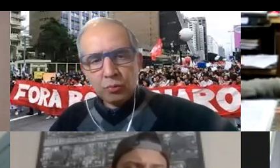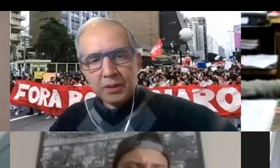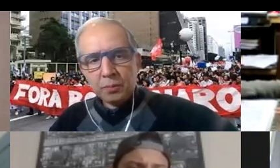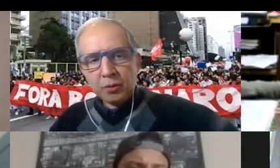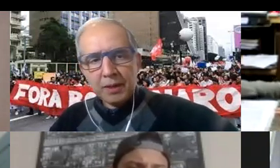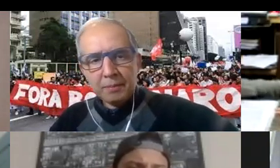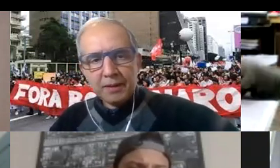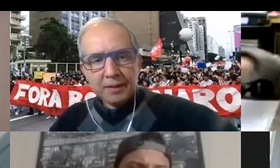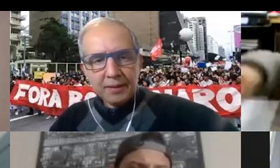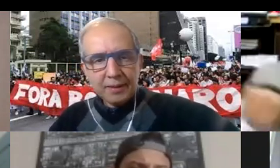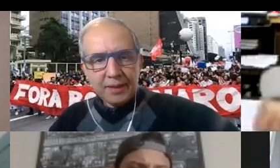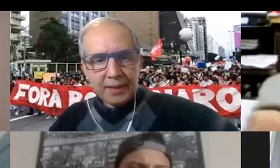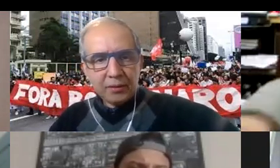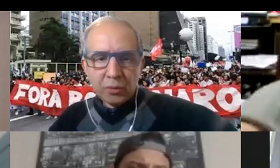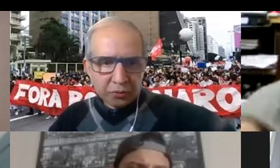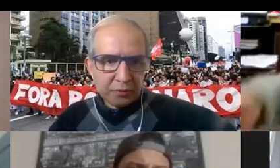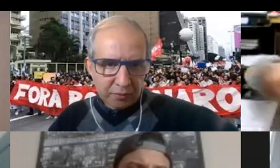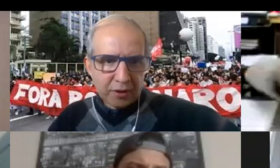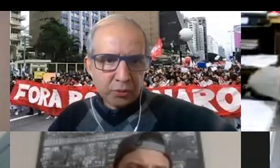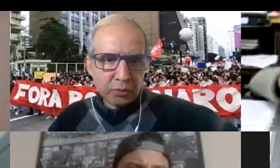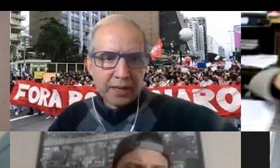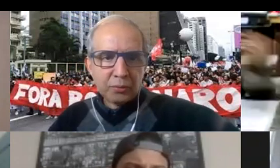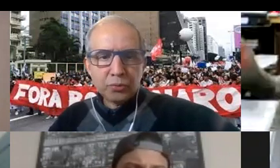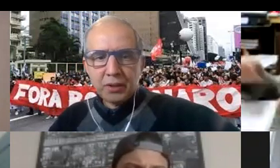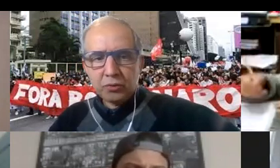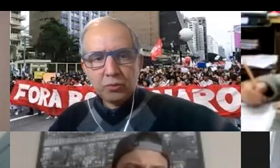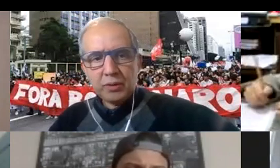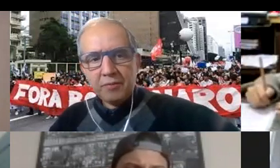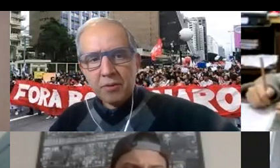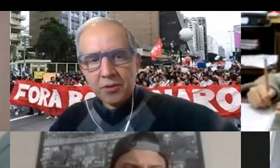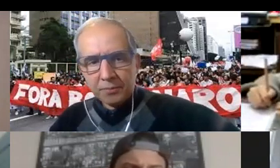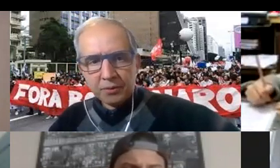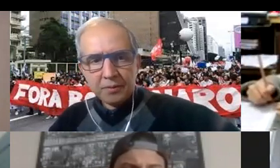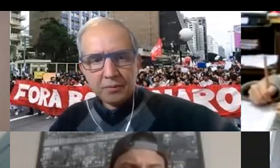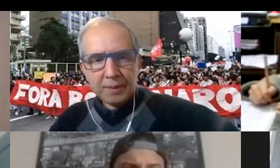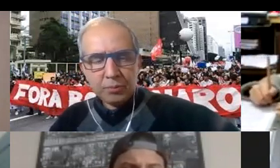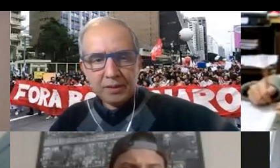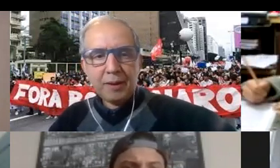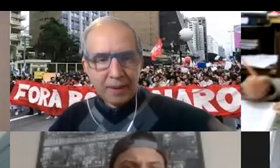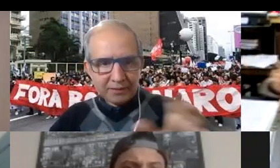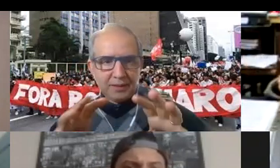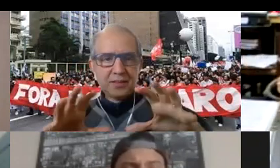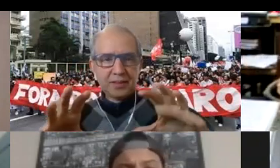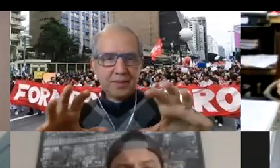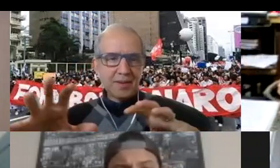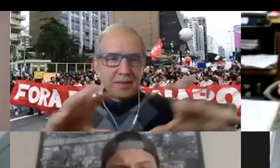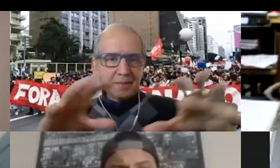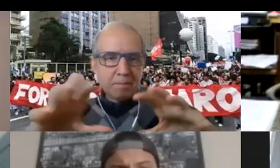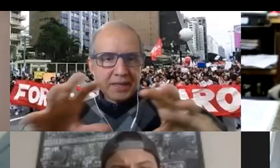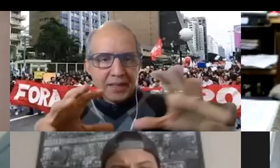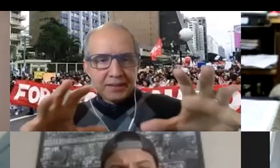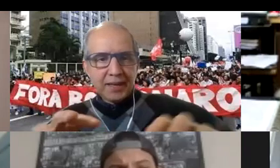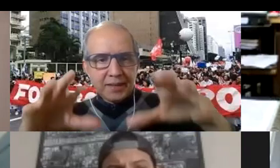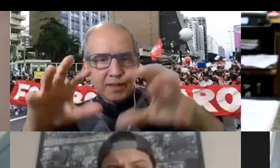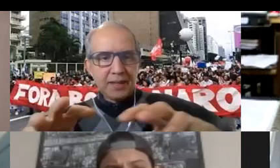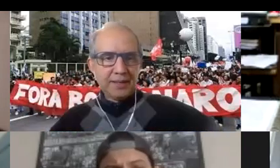simplesmente assumindo o problema de Hegel. Inclusive, isso vai ficar muito claro no texto do Kevin Thompson, não é? Porque ele vai partir dessa